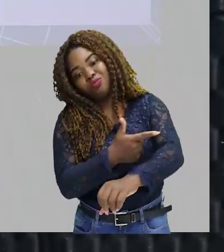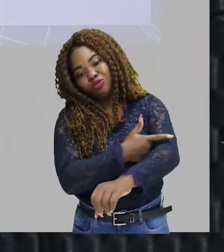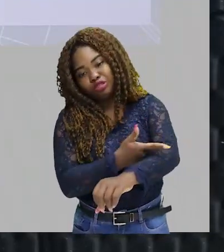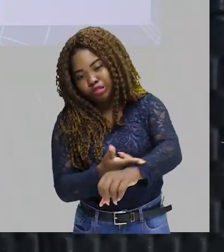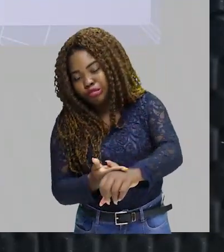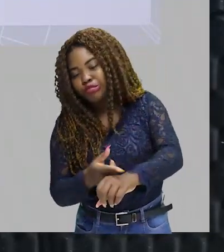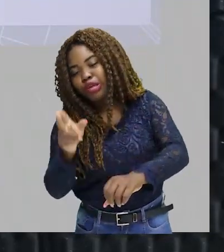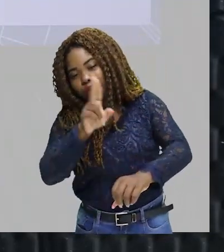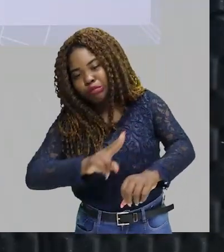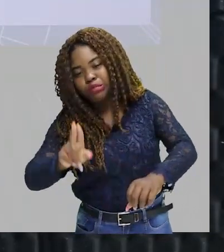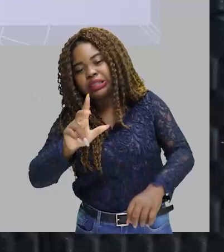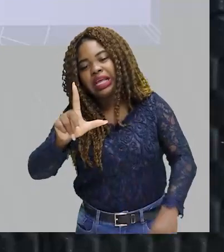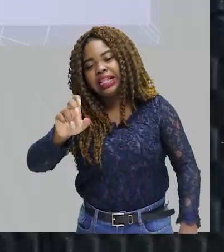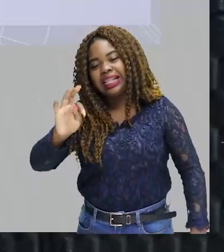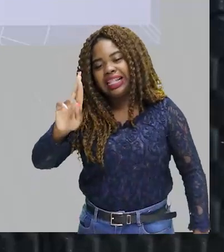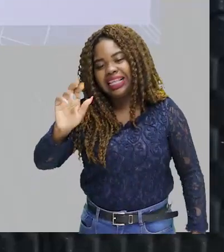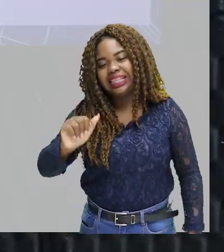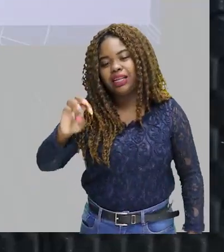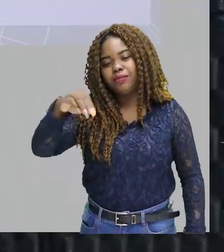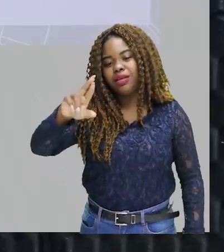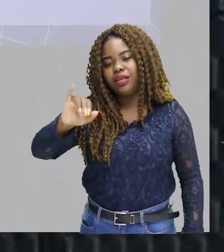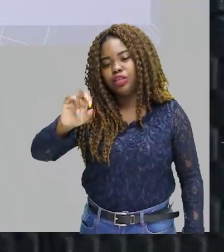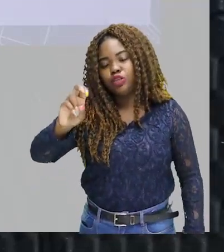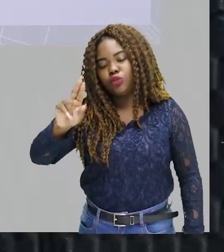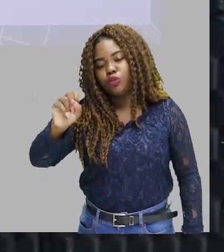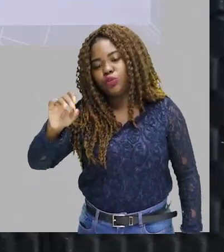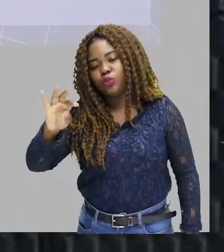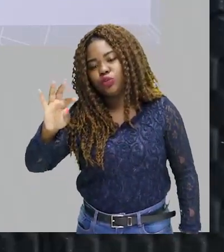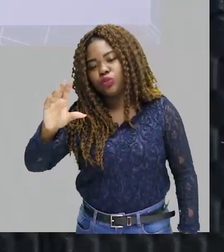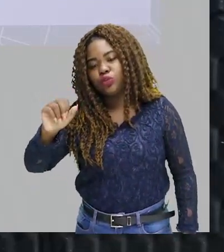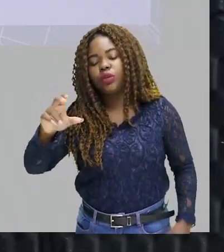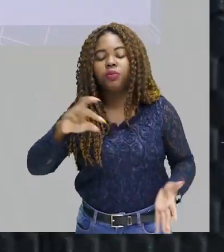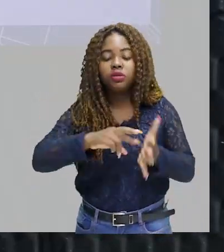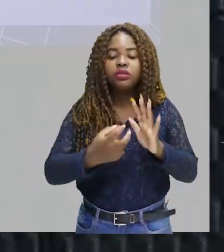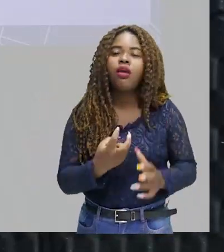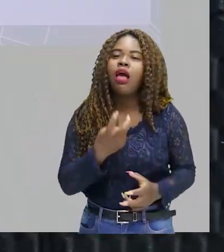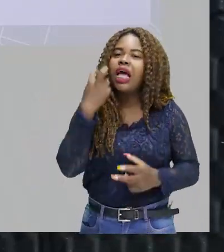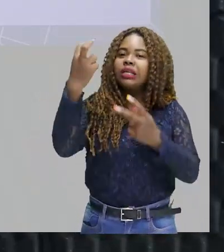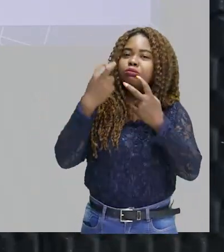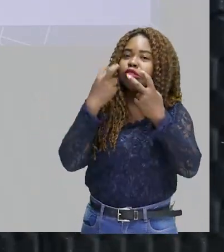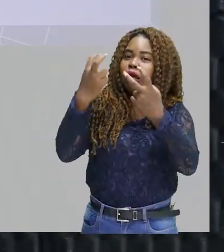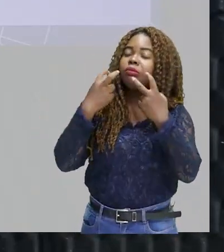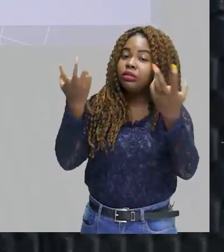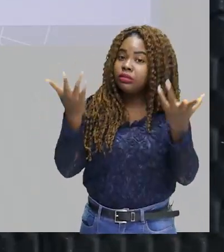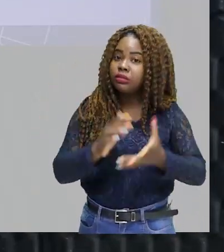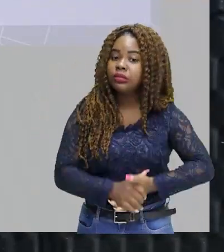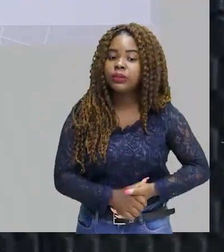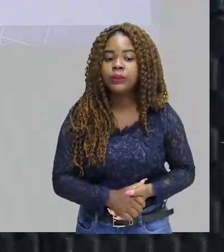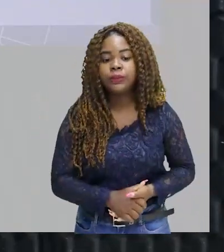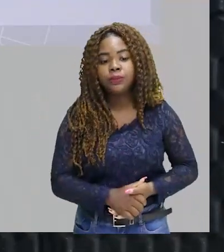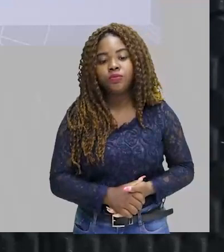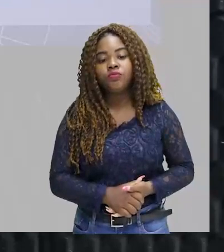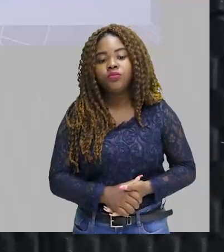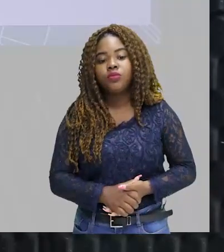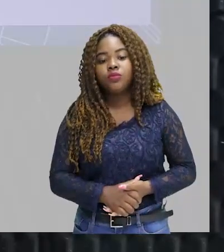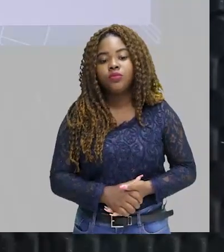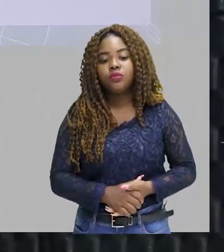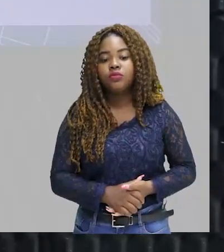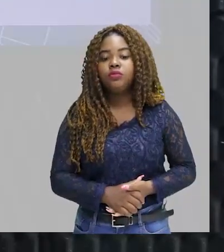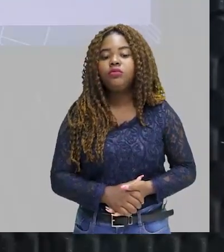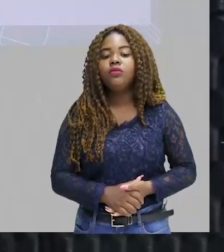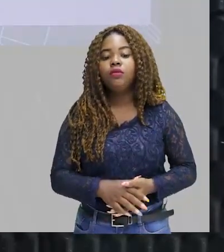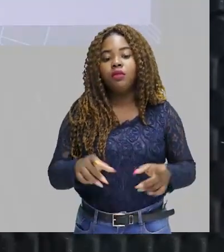né? Mas se você quer destacar algo, você coloca com letra maiúscula para chamar a atenção daquele seu interlocutor. As marcas